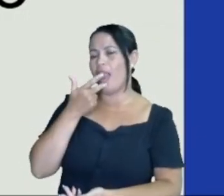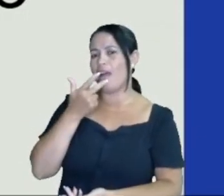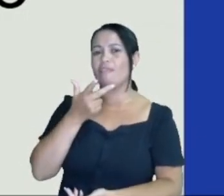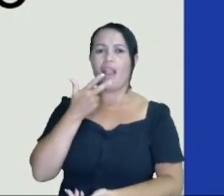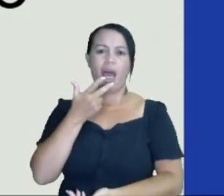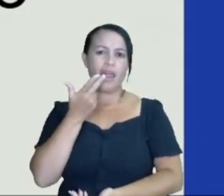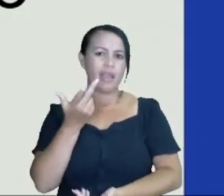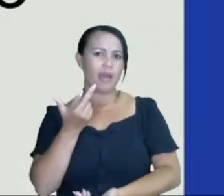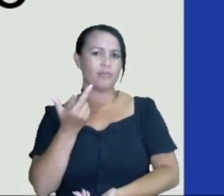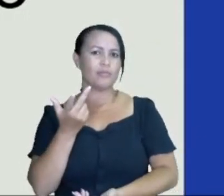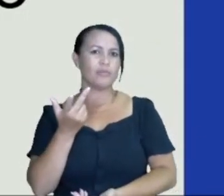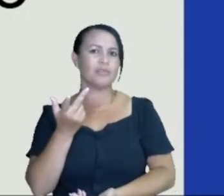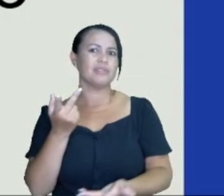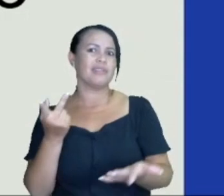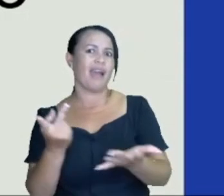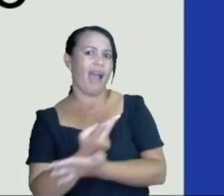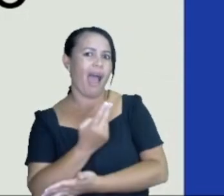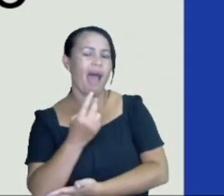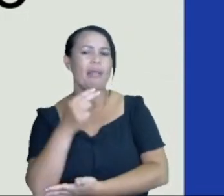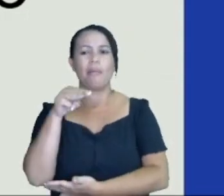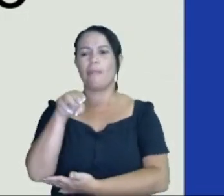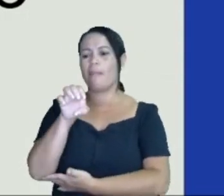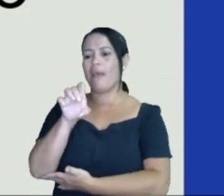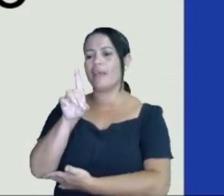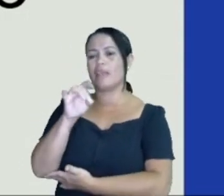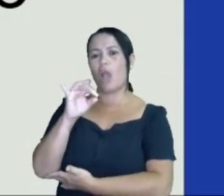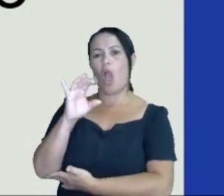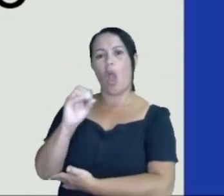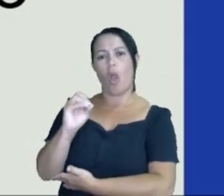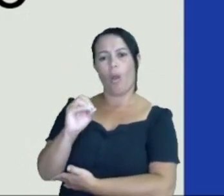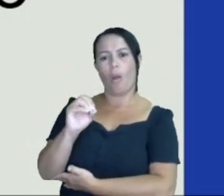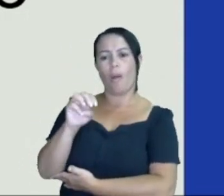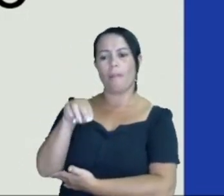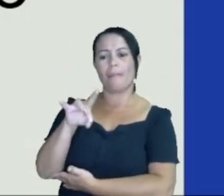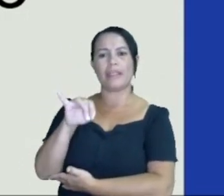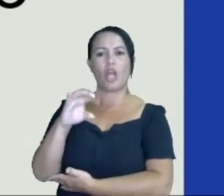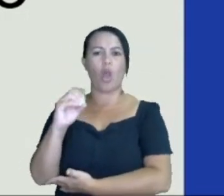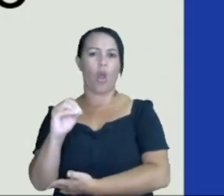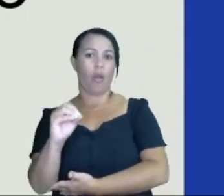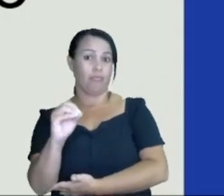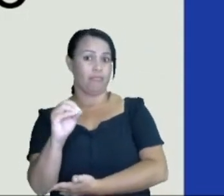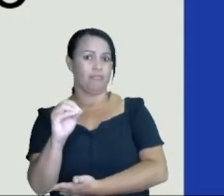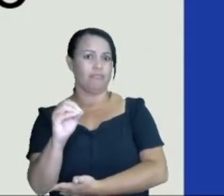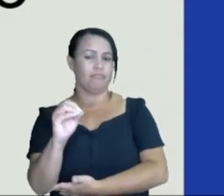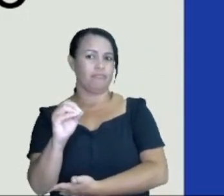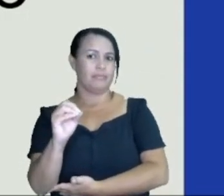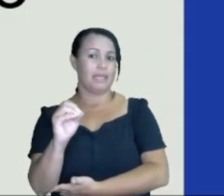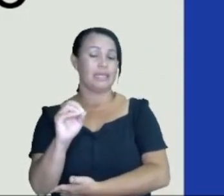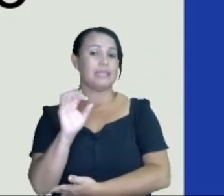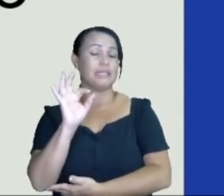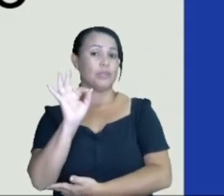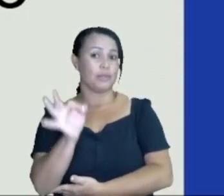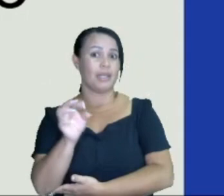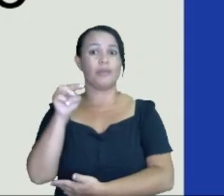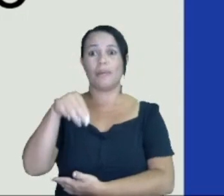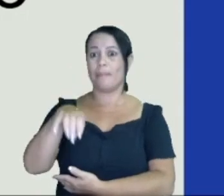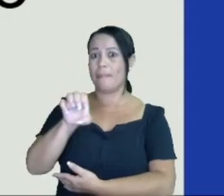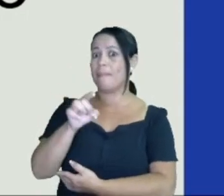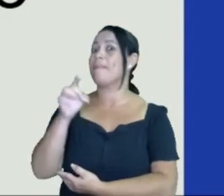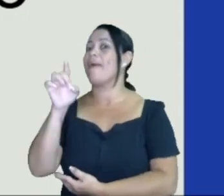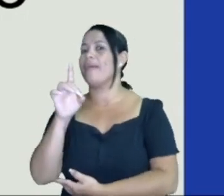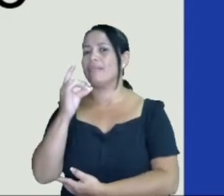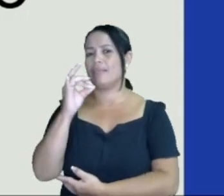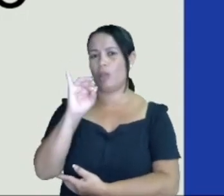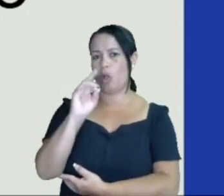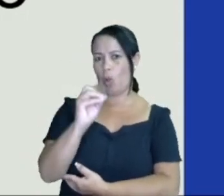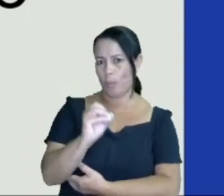falaria médico, outros falaria médico, sendo que o certo seria